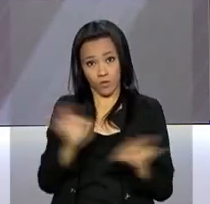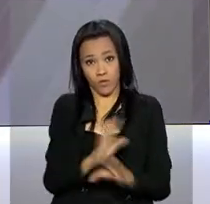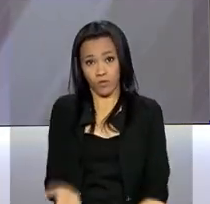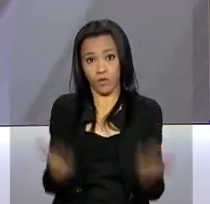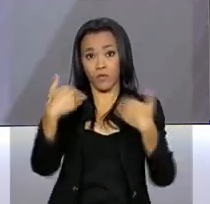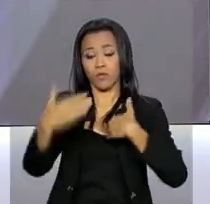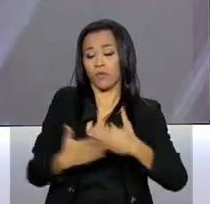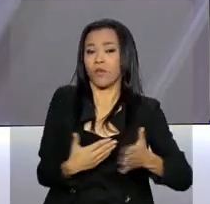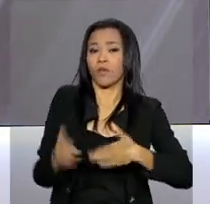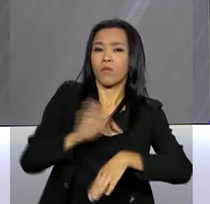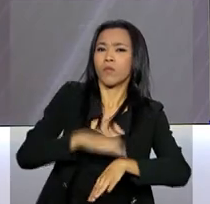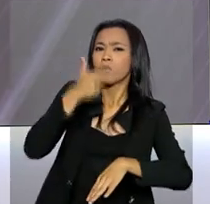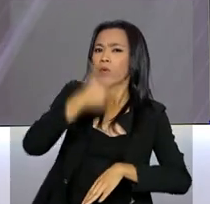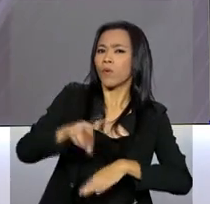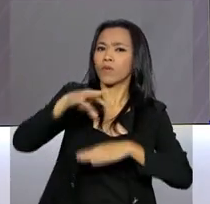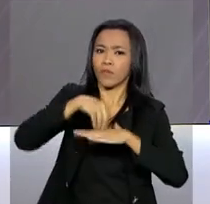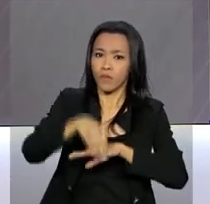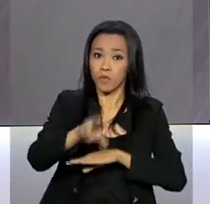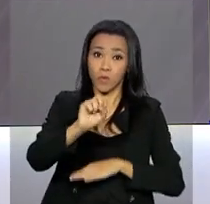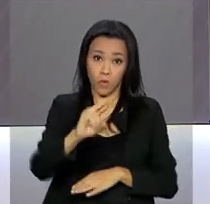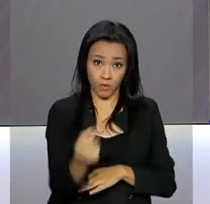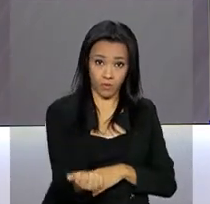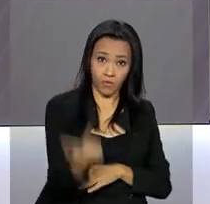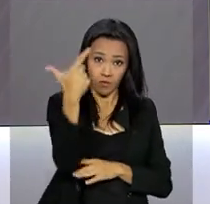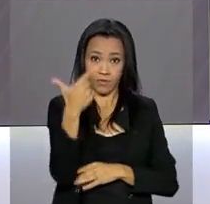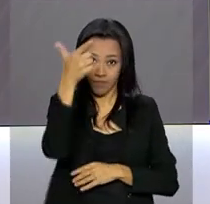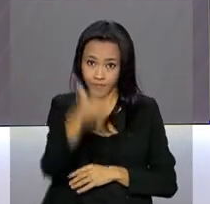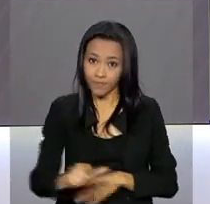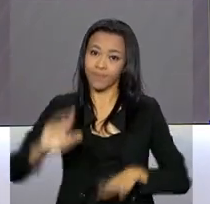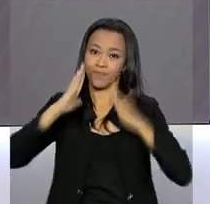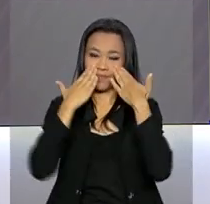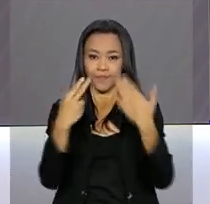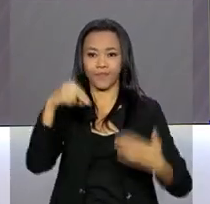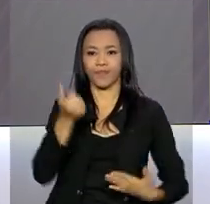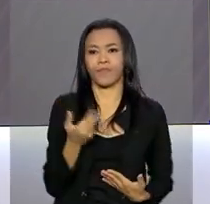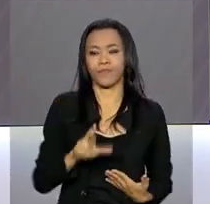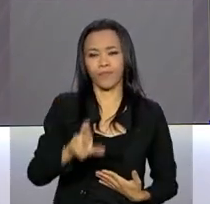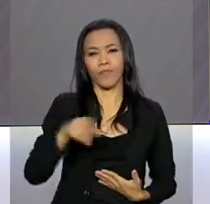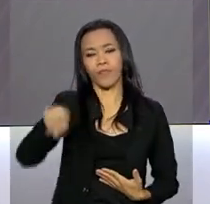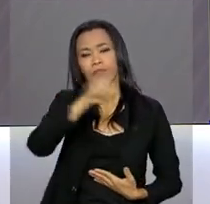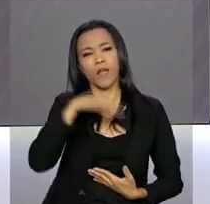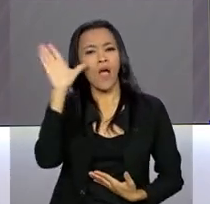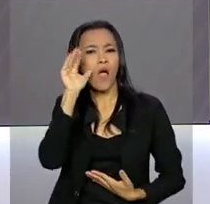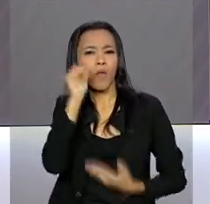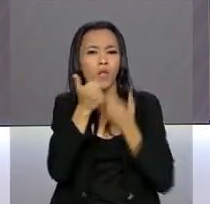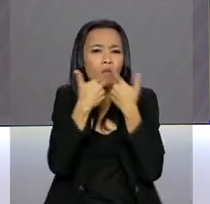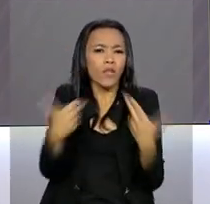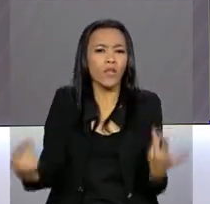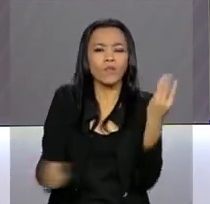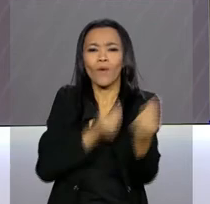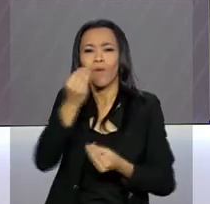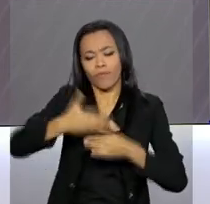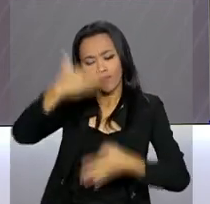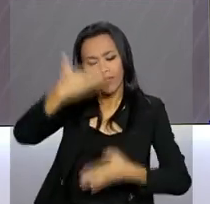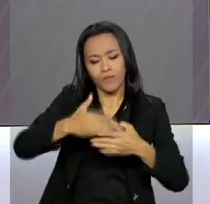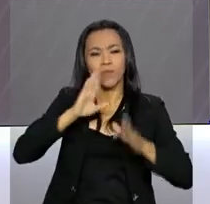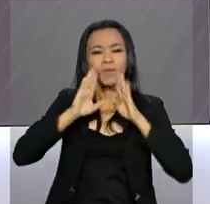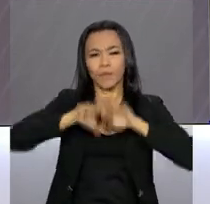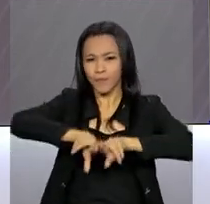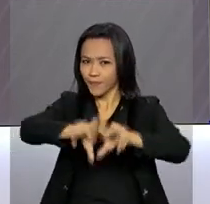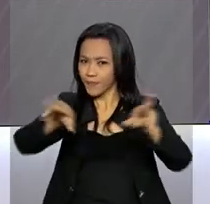momento com outras informações ou ao meio-dia na próxima edição do repórter nbr também as novidades em nossas redes